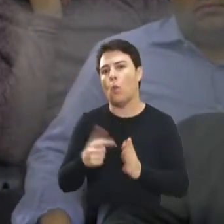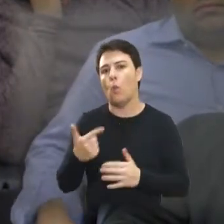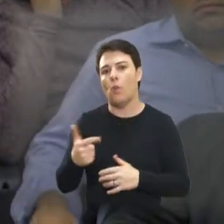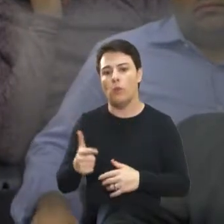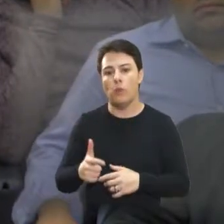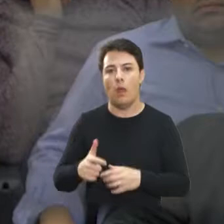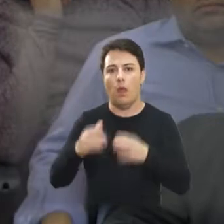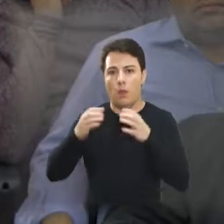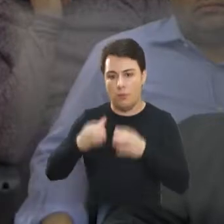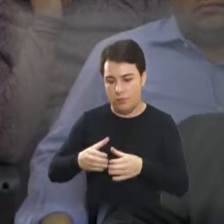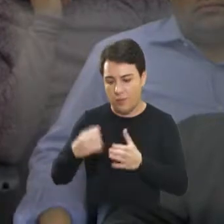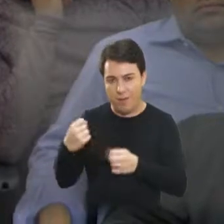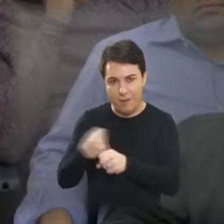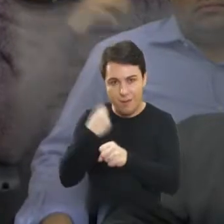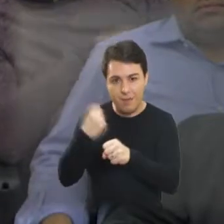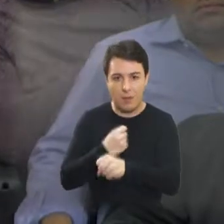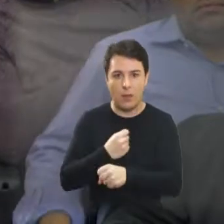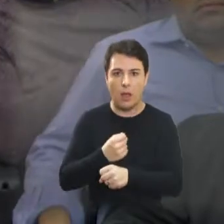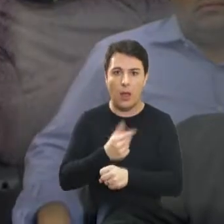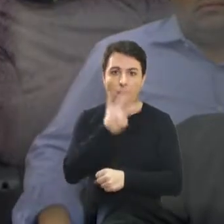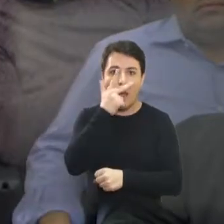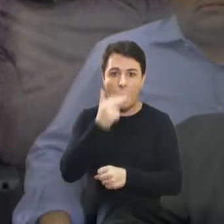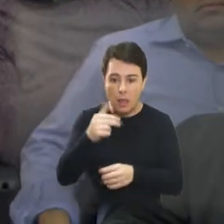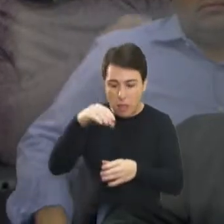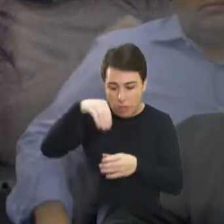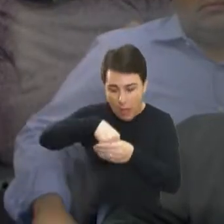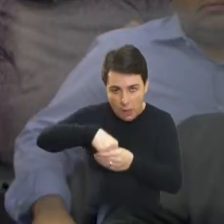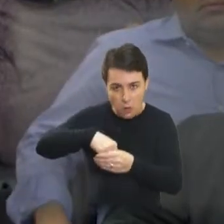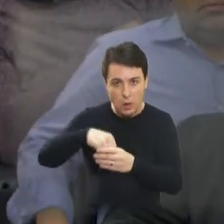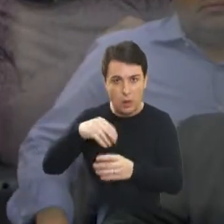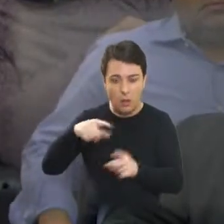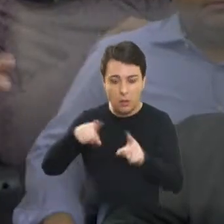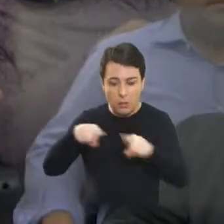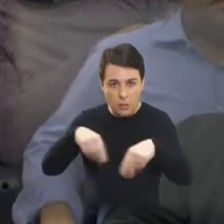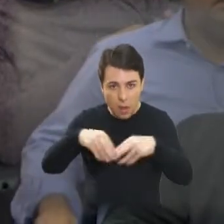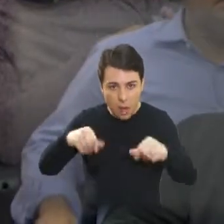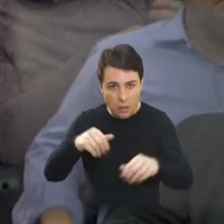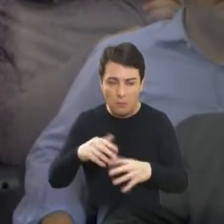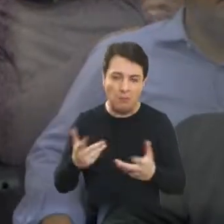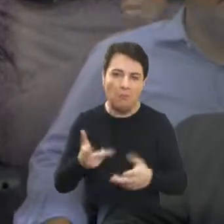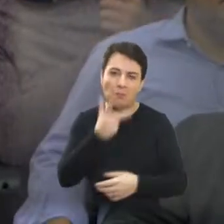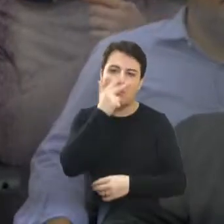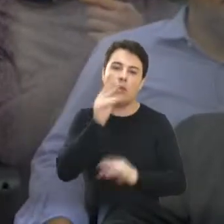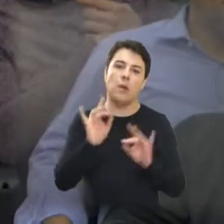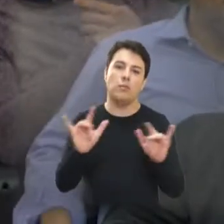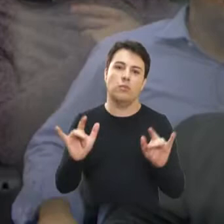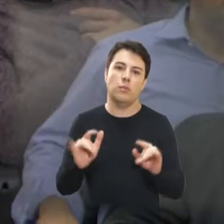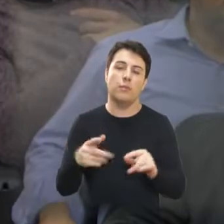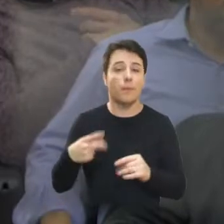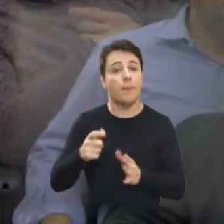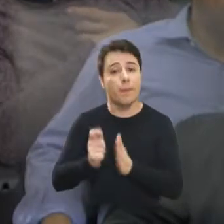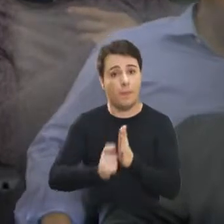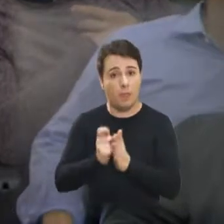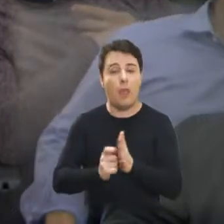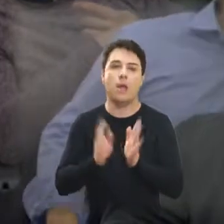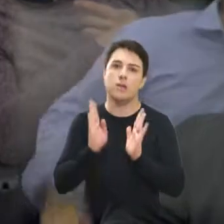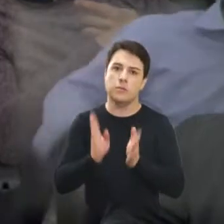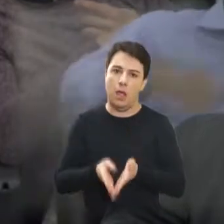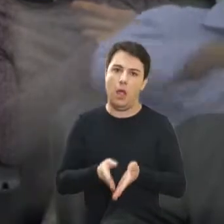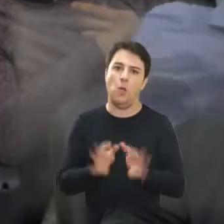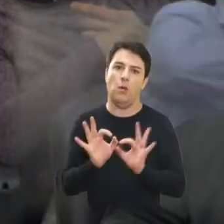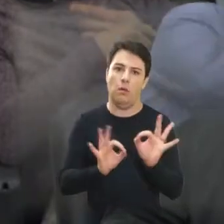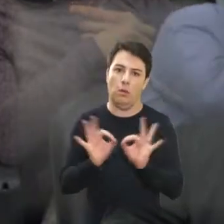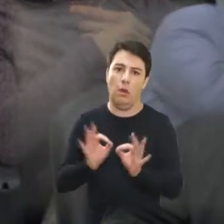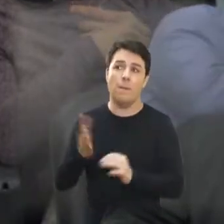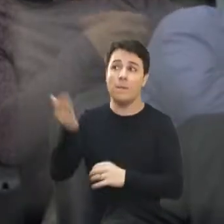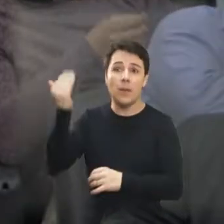Araraquara, não tem vazio urbano. Acabou os vazios urbanos. Araraquara foi feita uma urbanização bem feita. As gestões que passaram